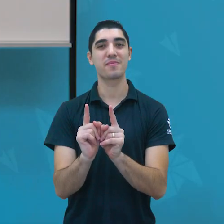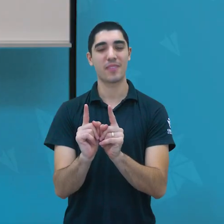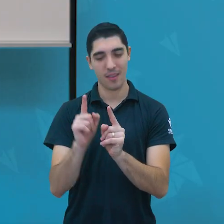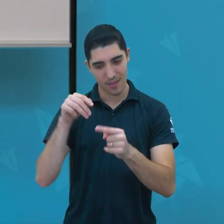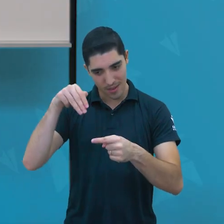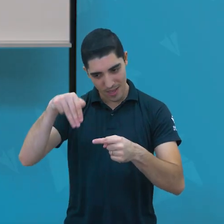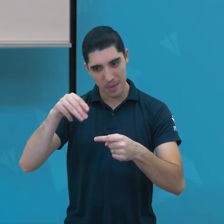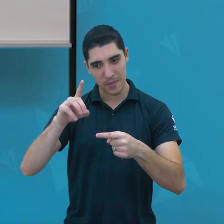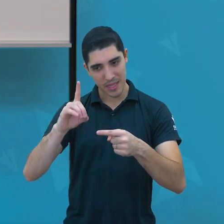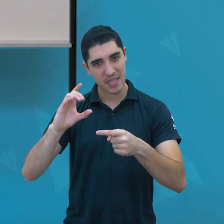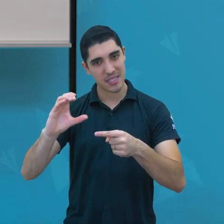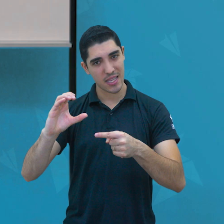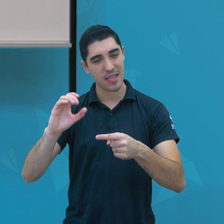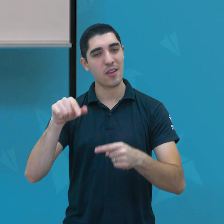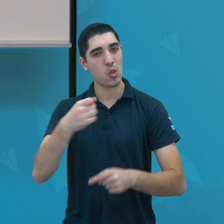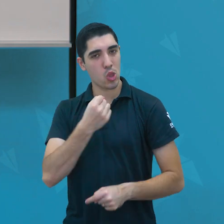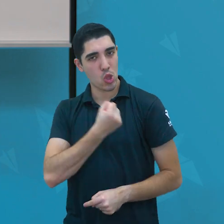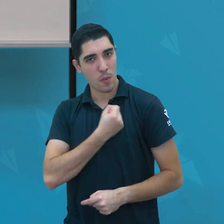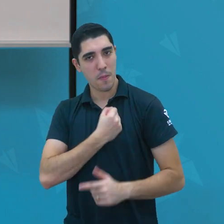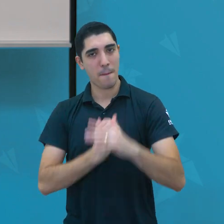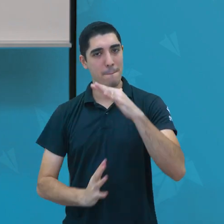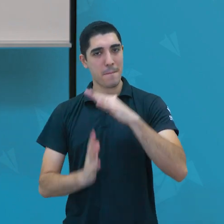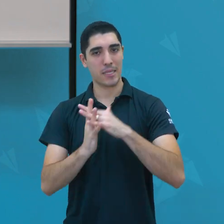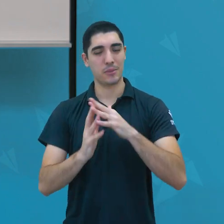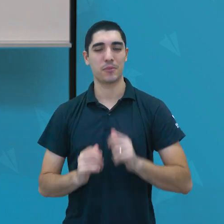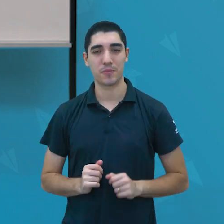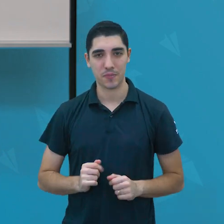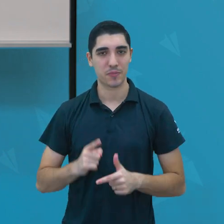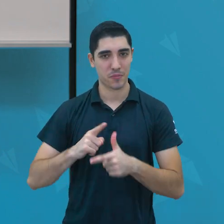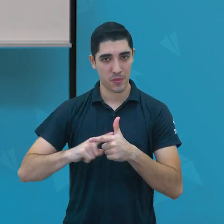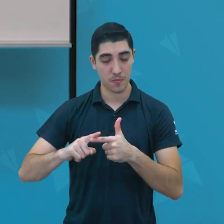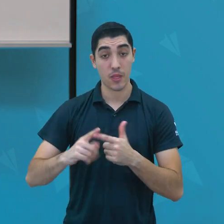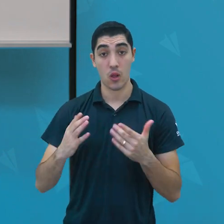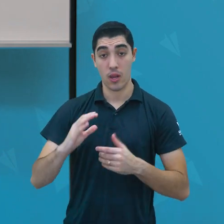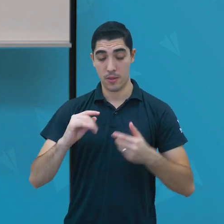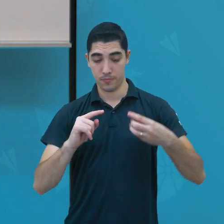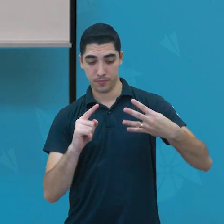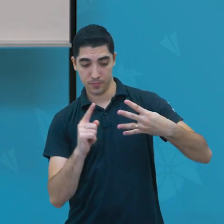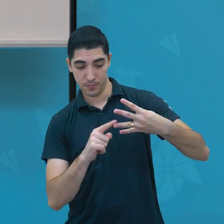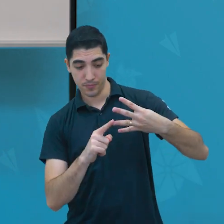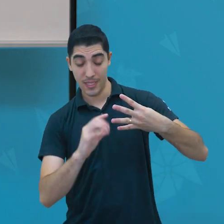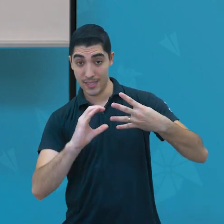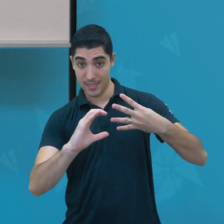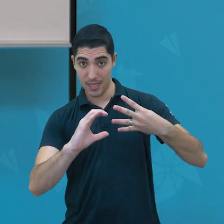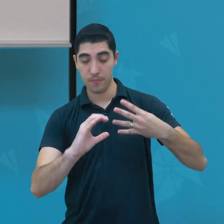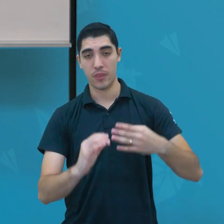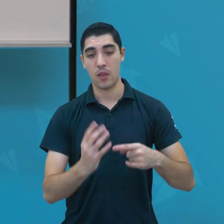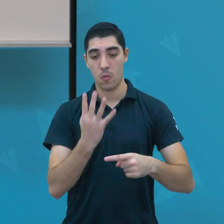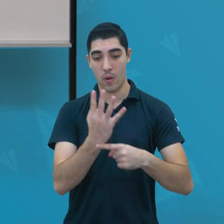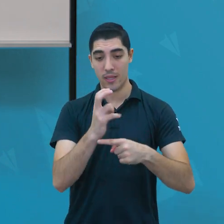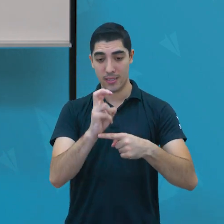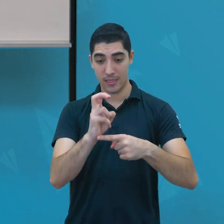irredutível, também pelo MDC. Aqui agora, na C,